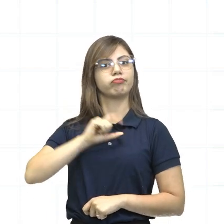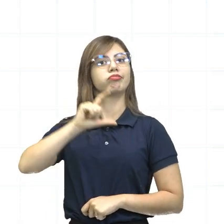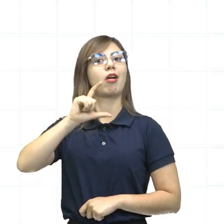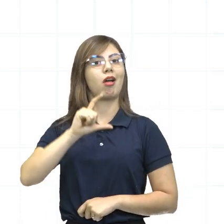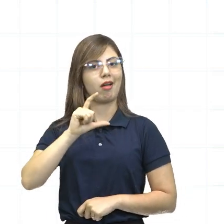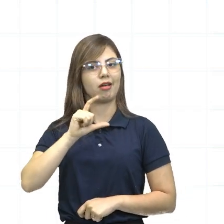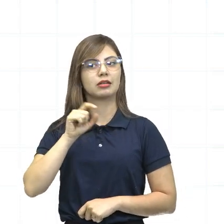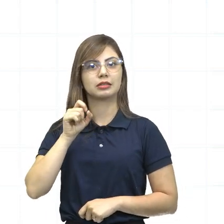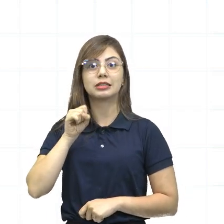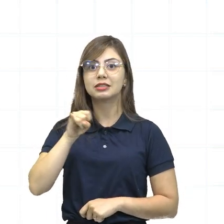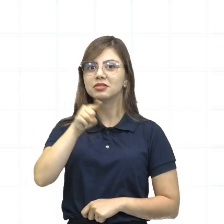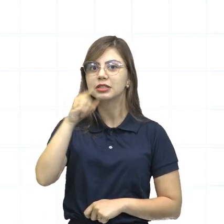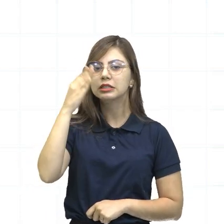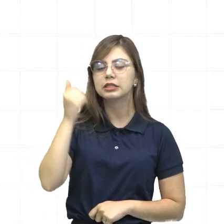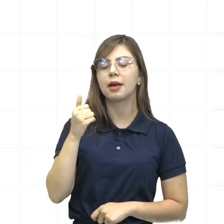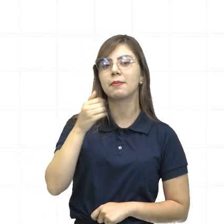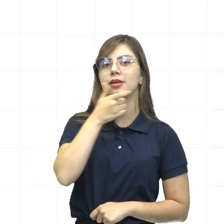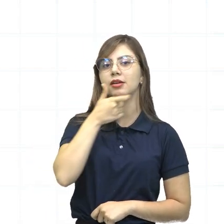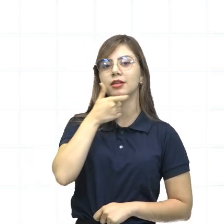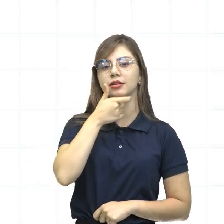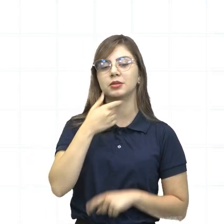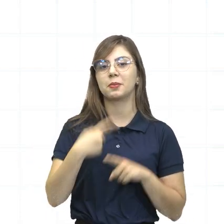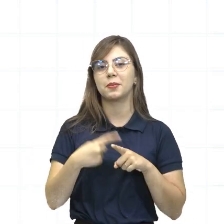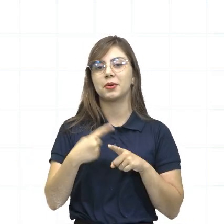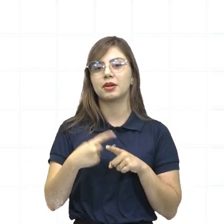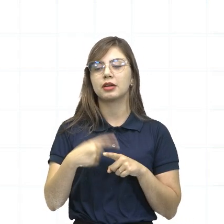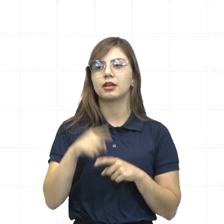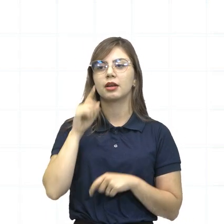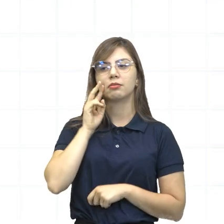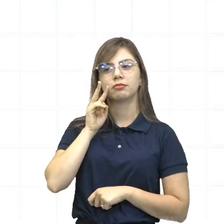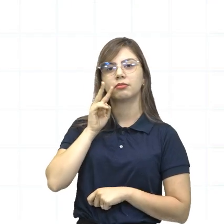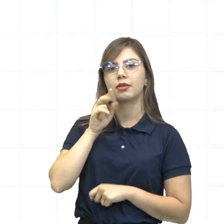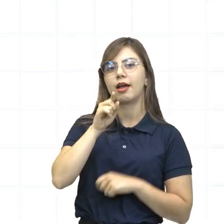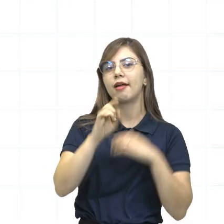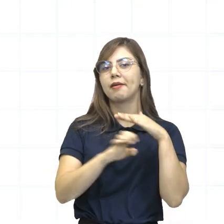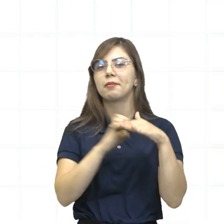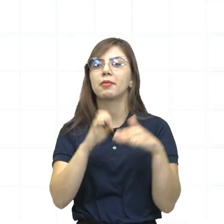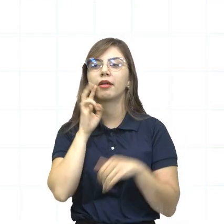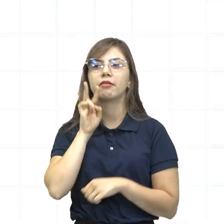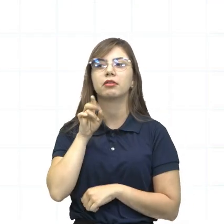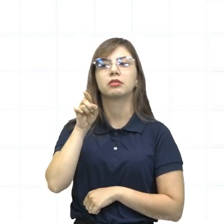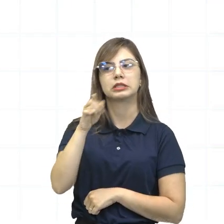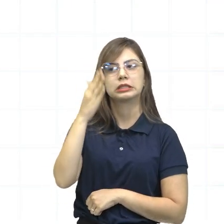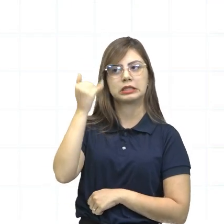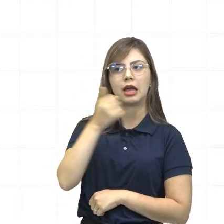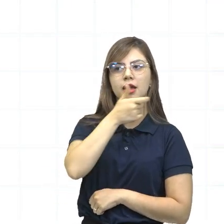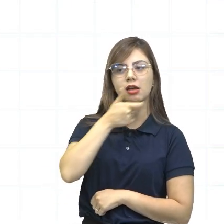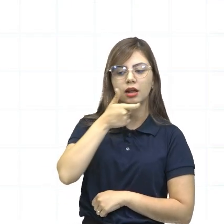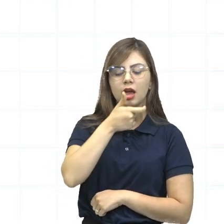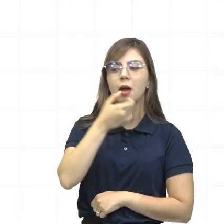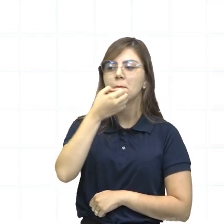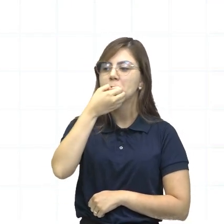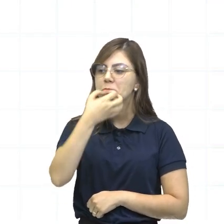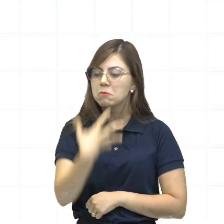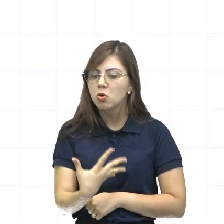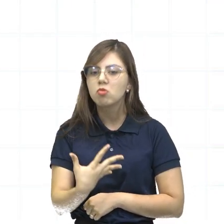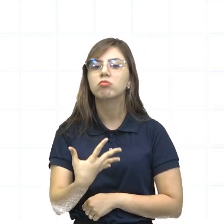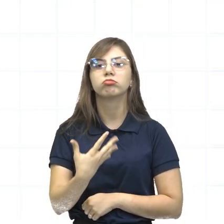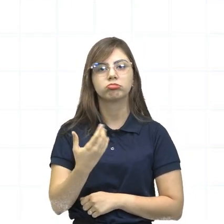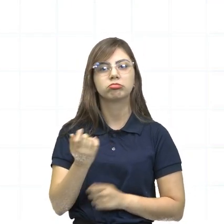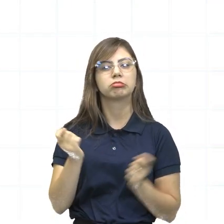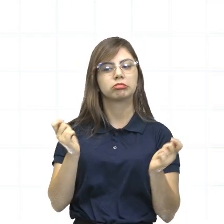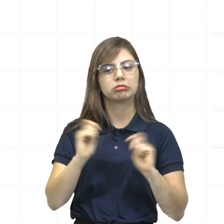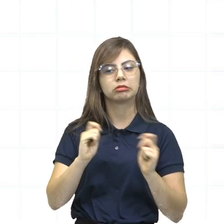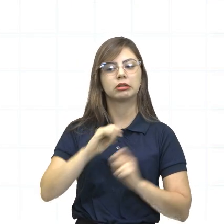Por quê? Porque os empregadores valorizam mais as pessoas que têm a língua inglesa, o inglês. Ou